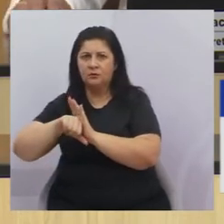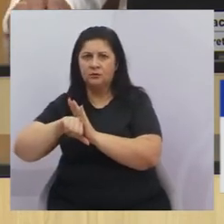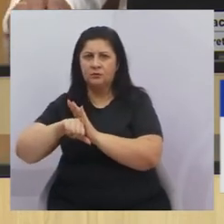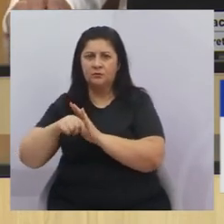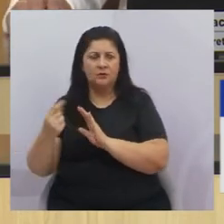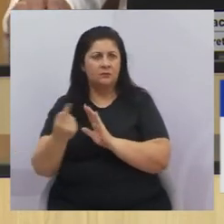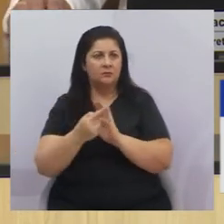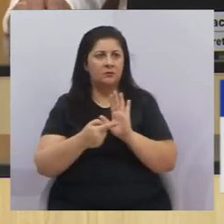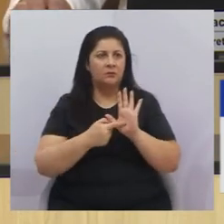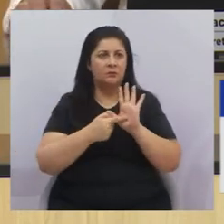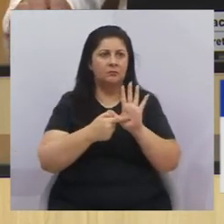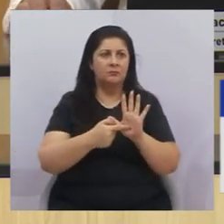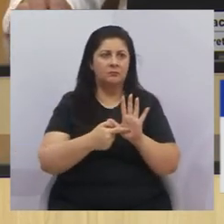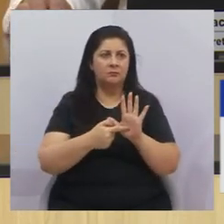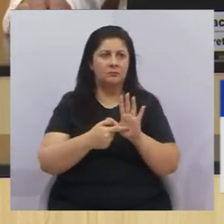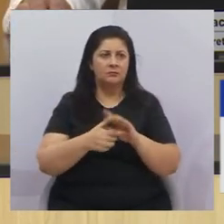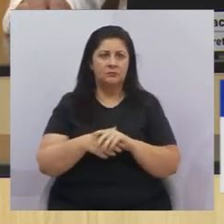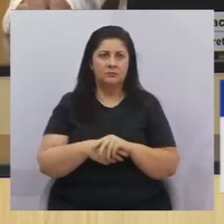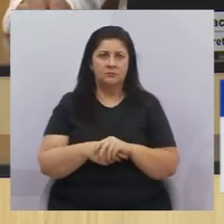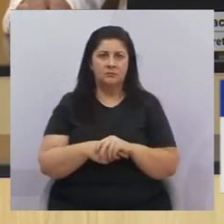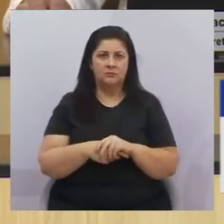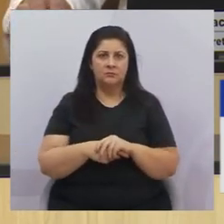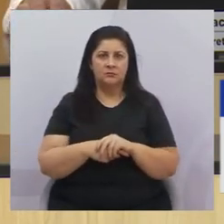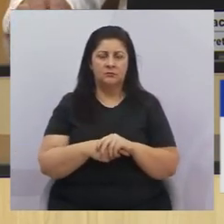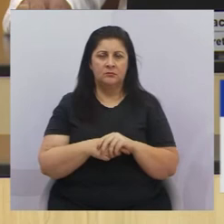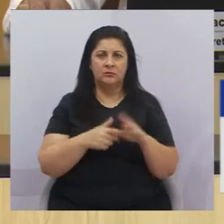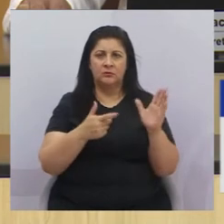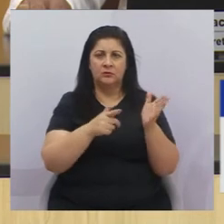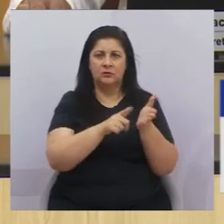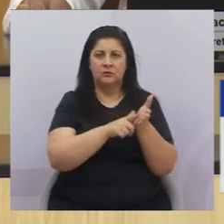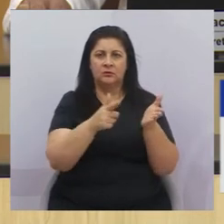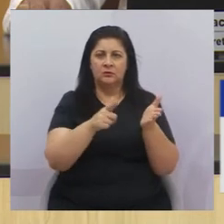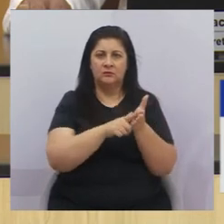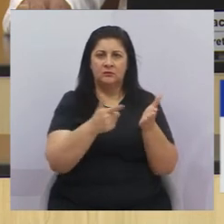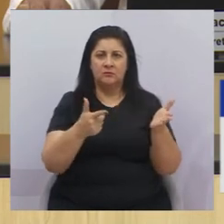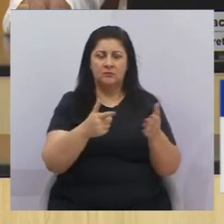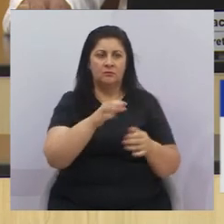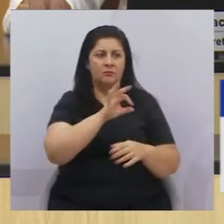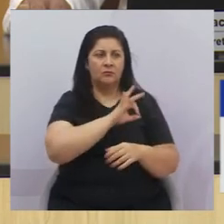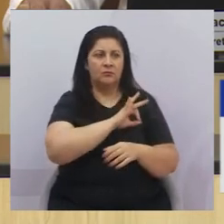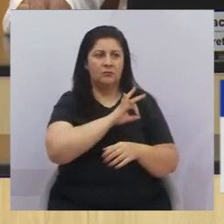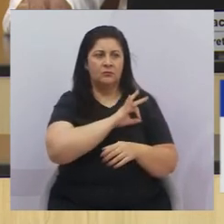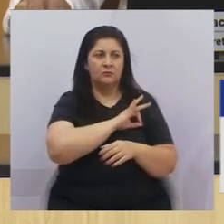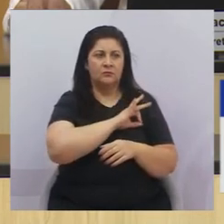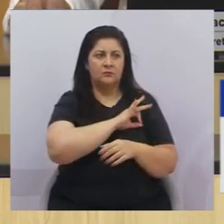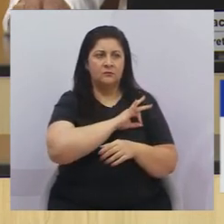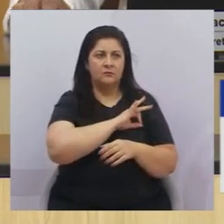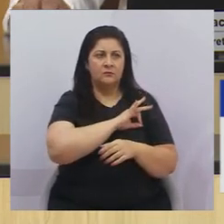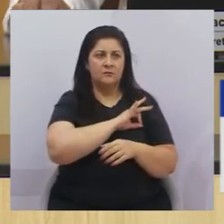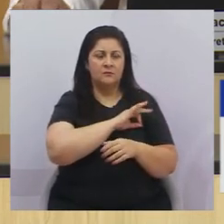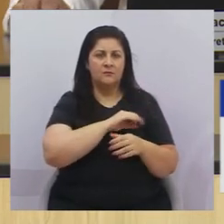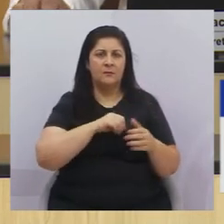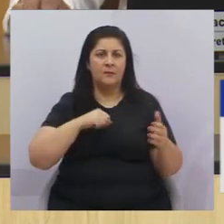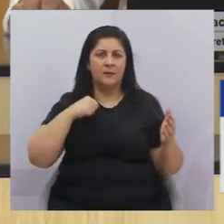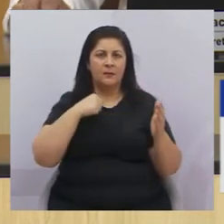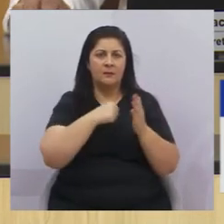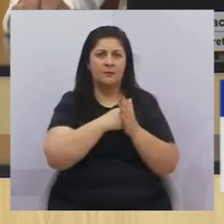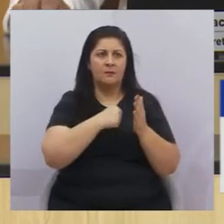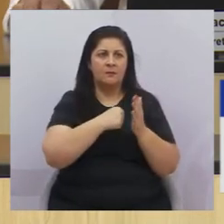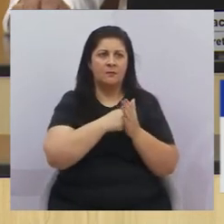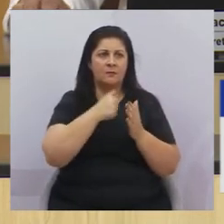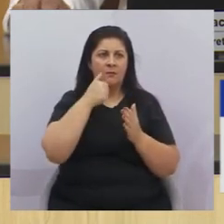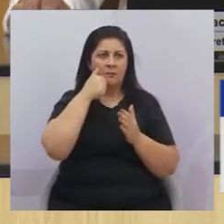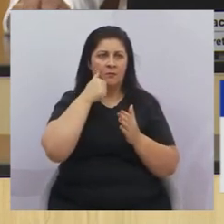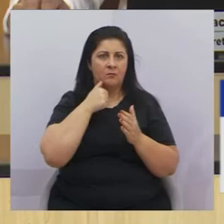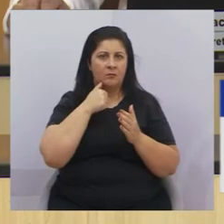aparece nas matérias lá, nas matérias, policial fere uma pessoa e ela